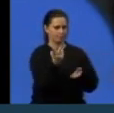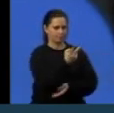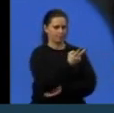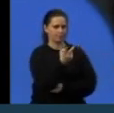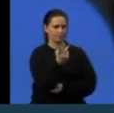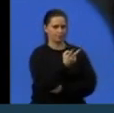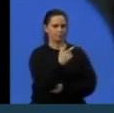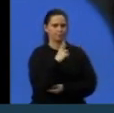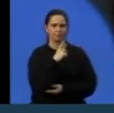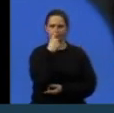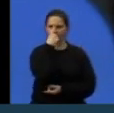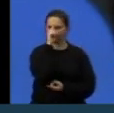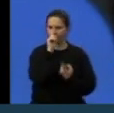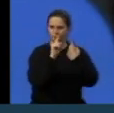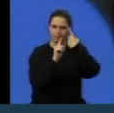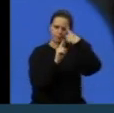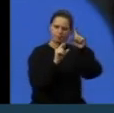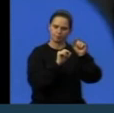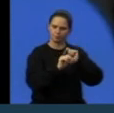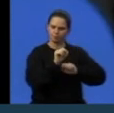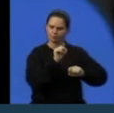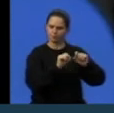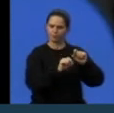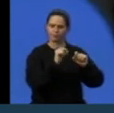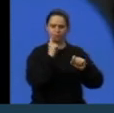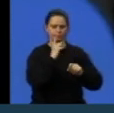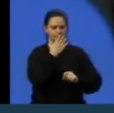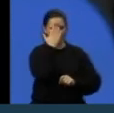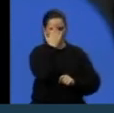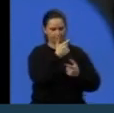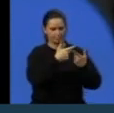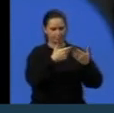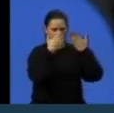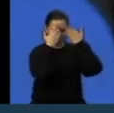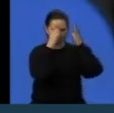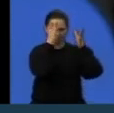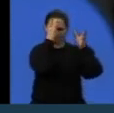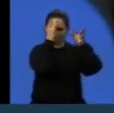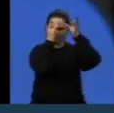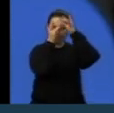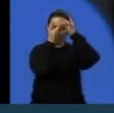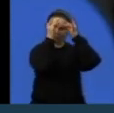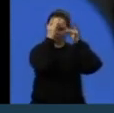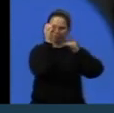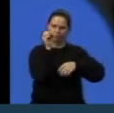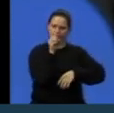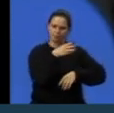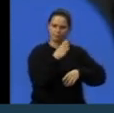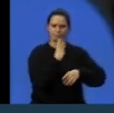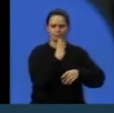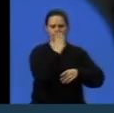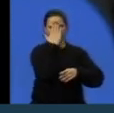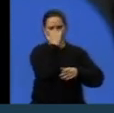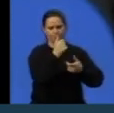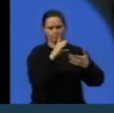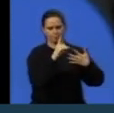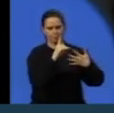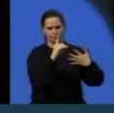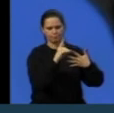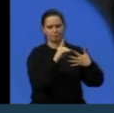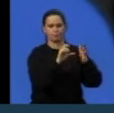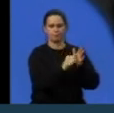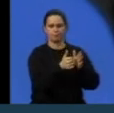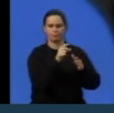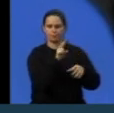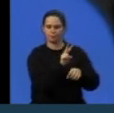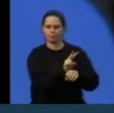elucidar algumas dúvidas, trazer à luz o seu conhecimento, a atualização sobre a disciplina de primeiros